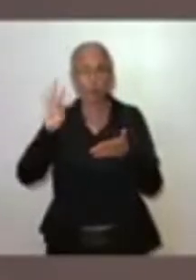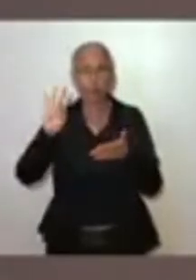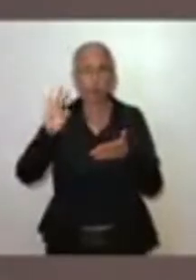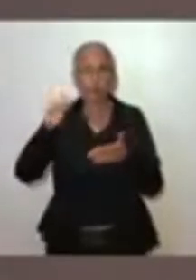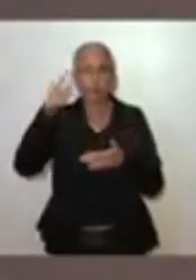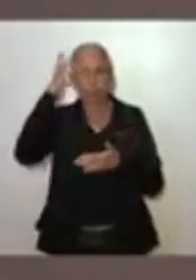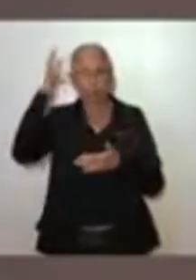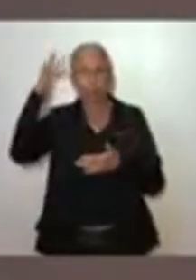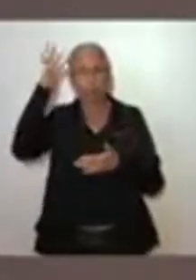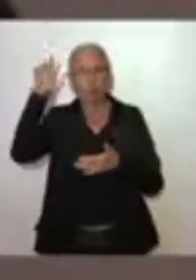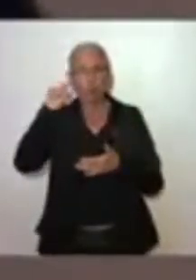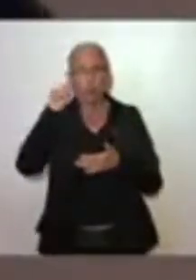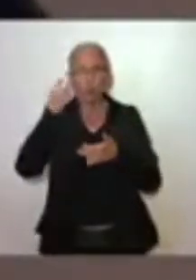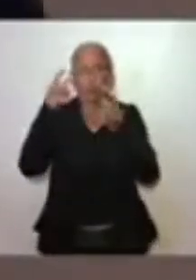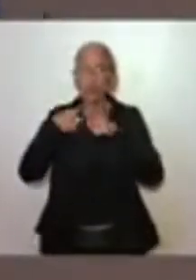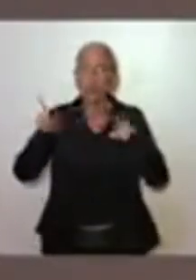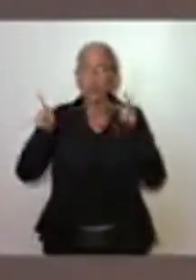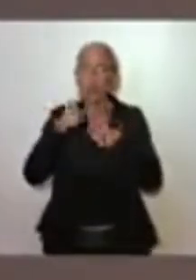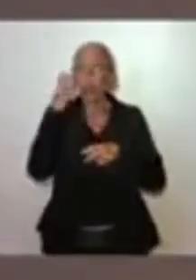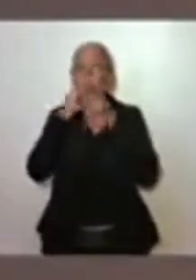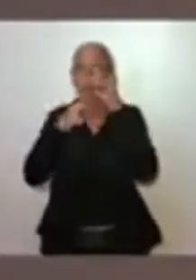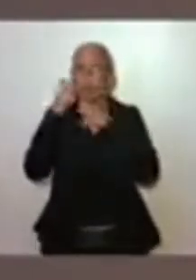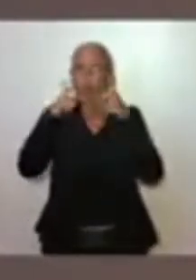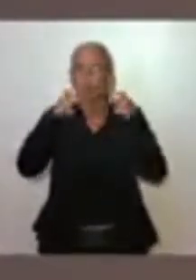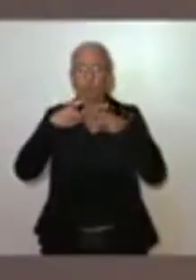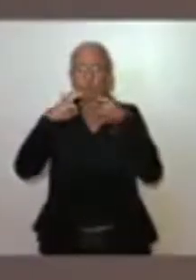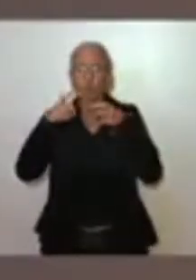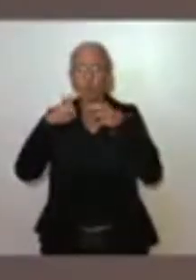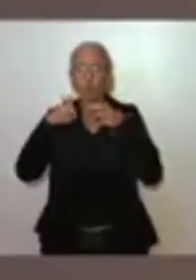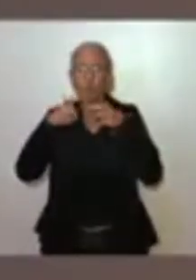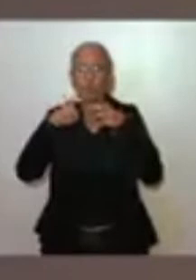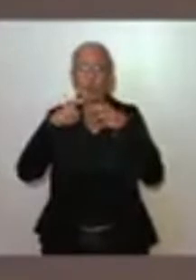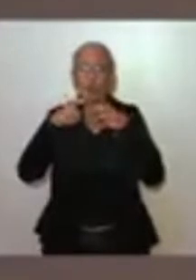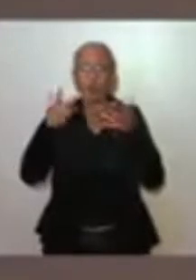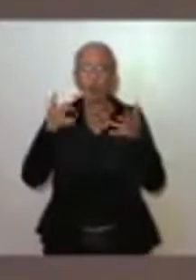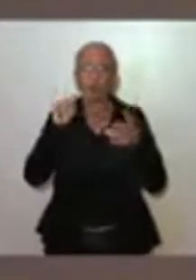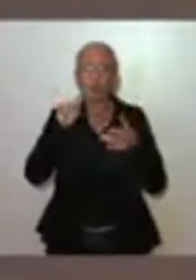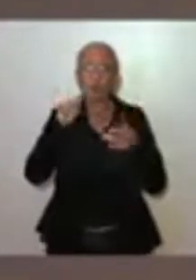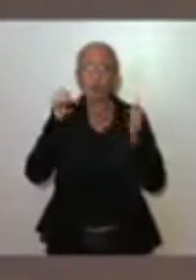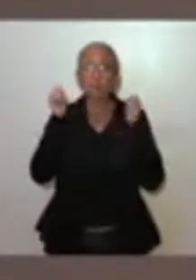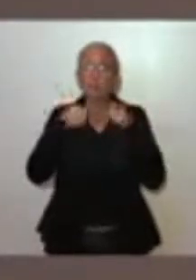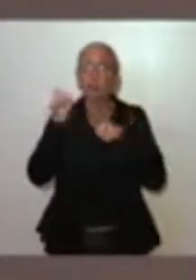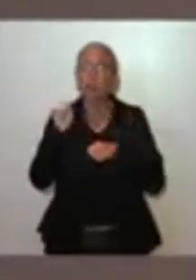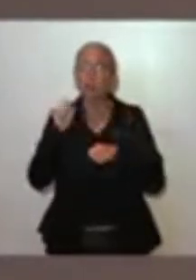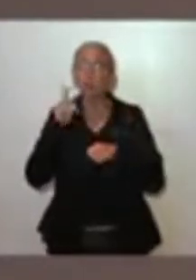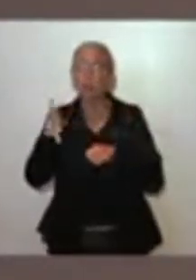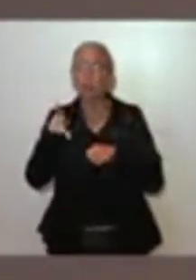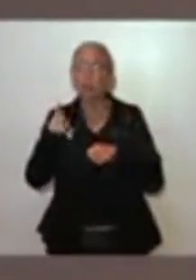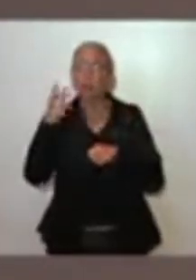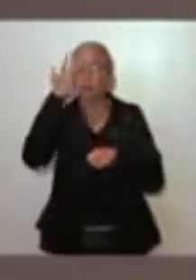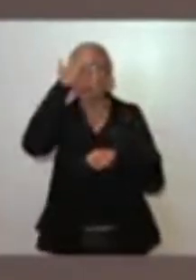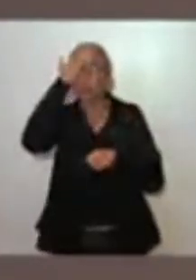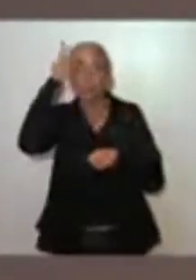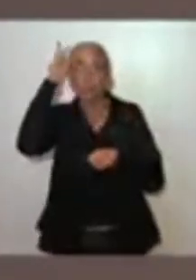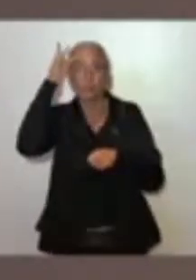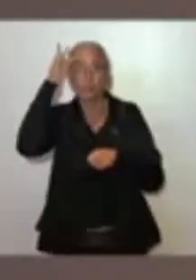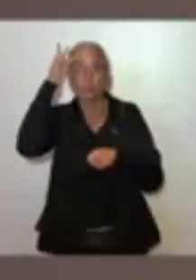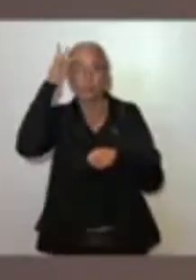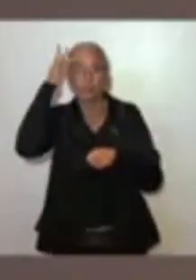isso significava para tocar uma música em qualquer lugar ela tinha que ter sido aprovado por um sensor